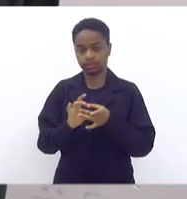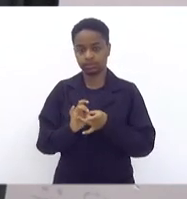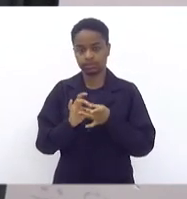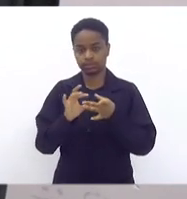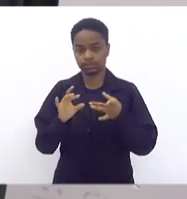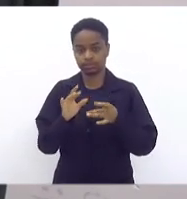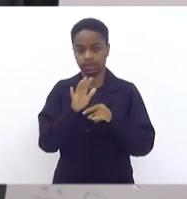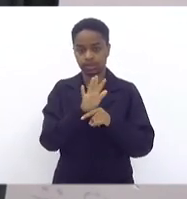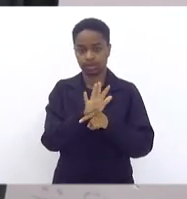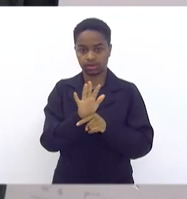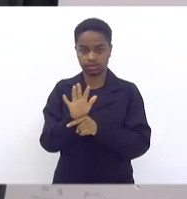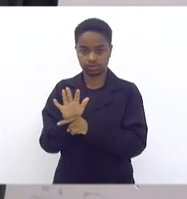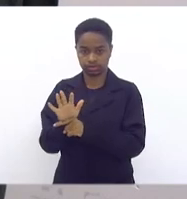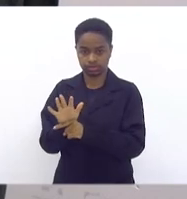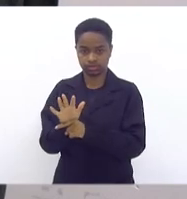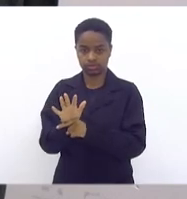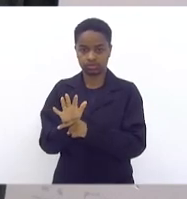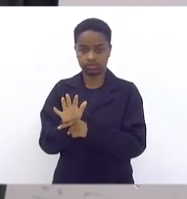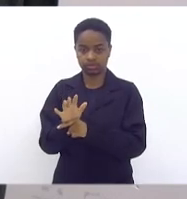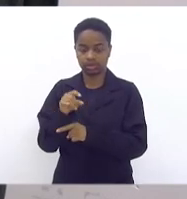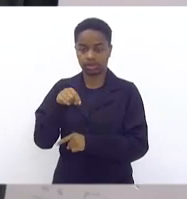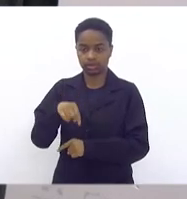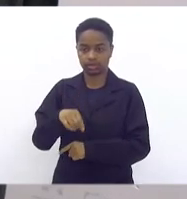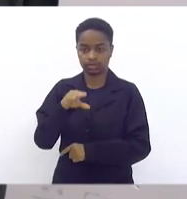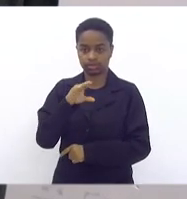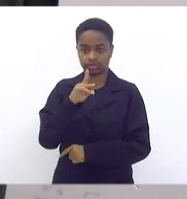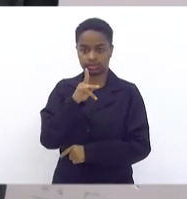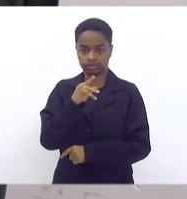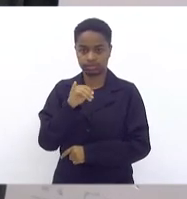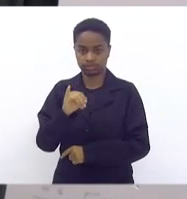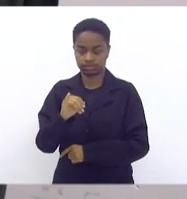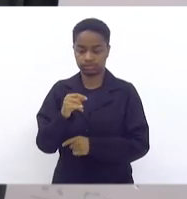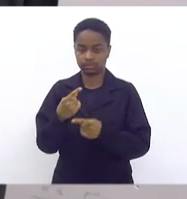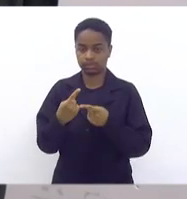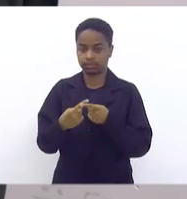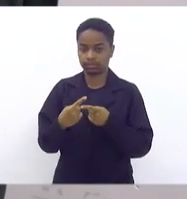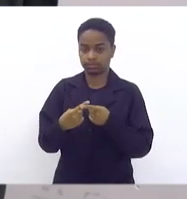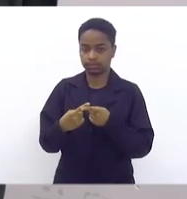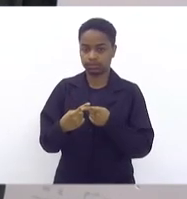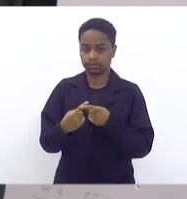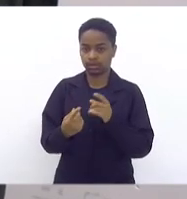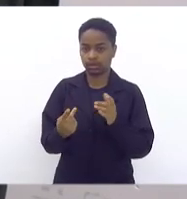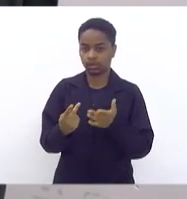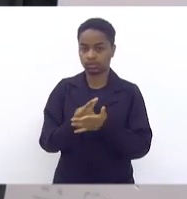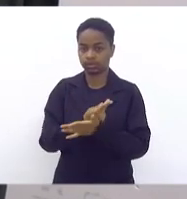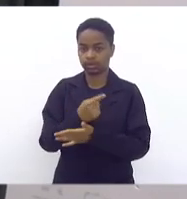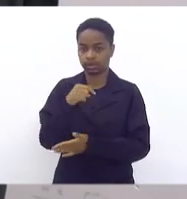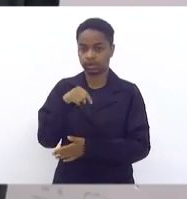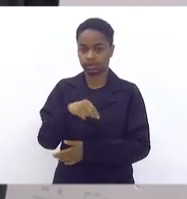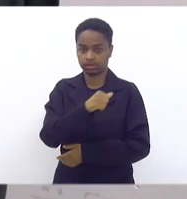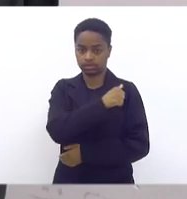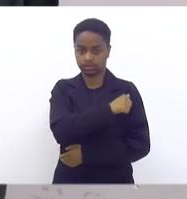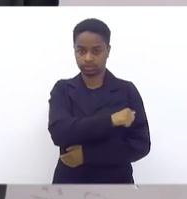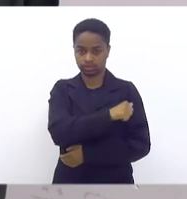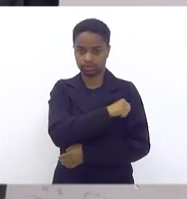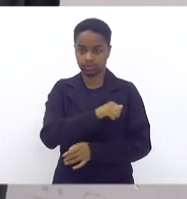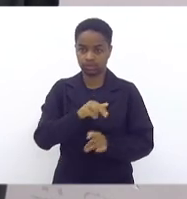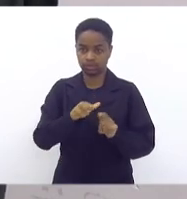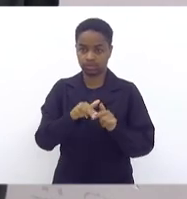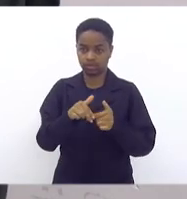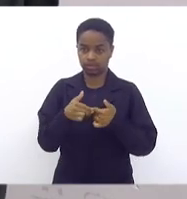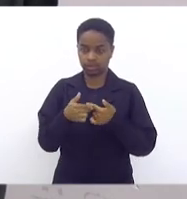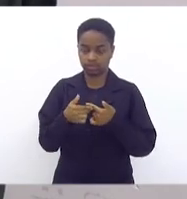contribuir com esta CPI uma CPI que se dá no âmbito do Estado do Rio de Janeiro diante de